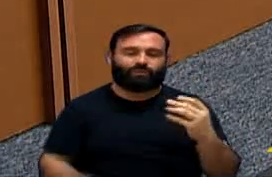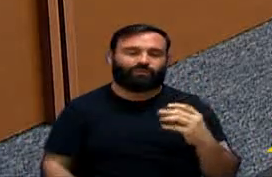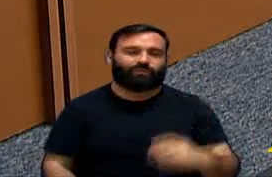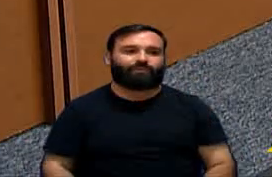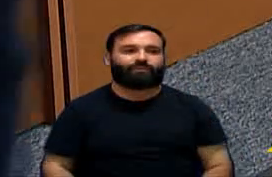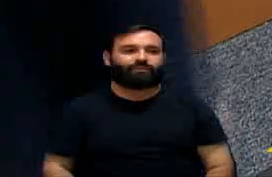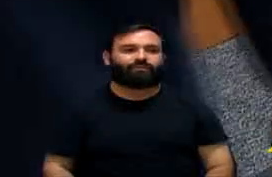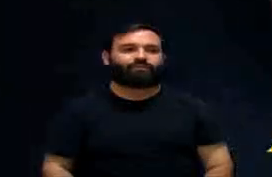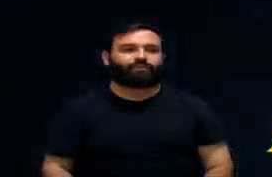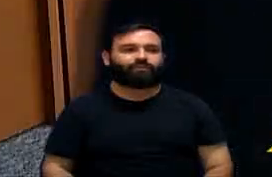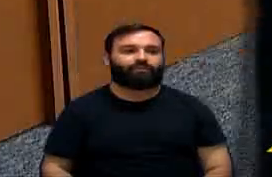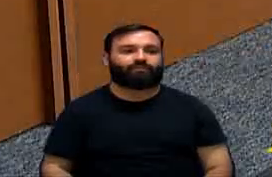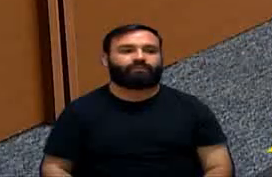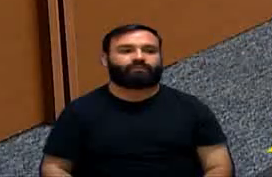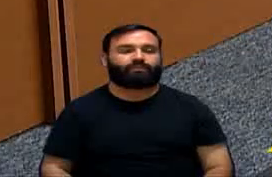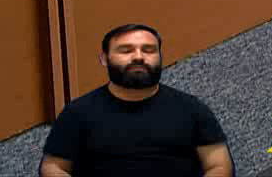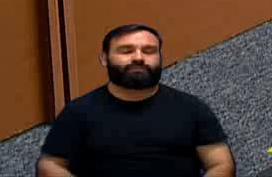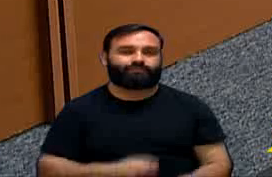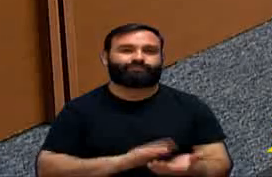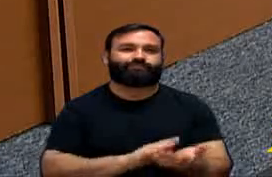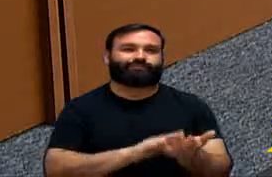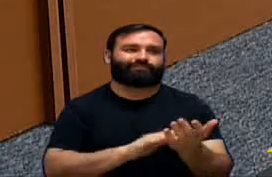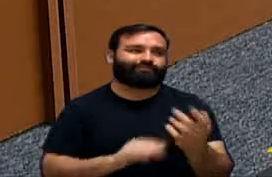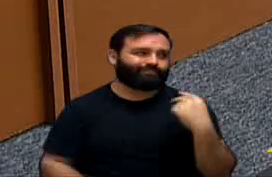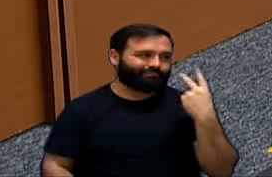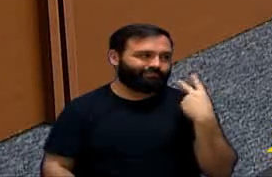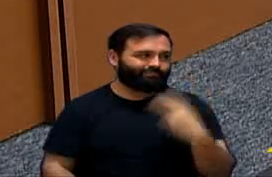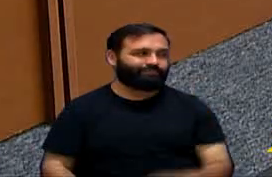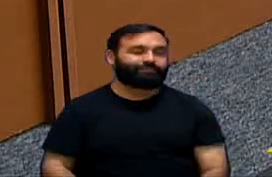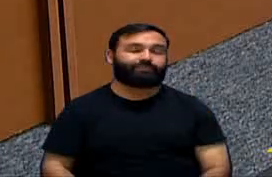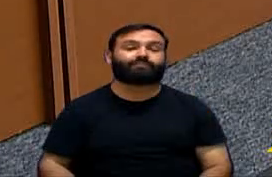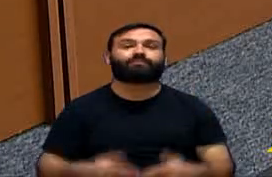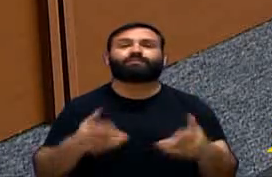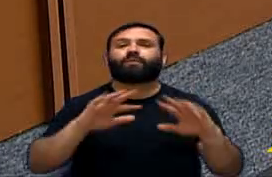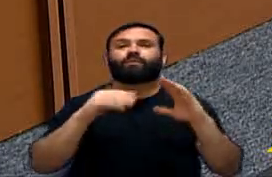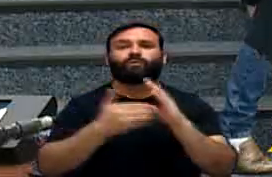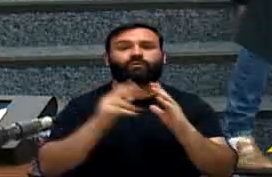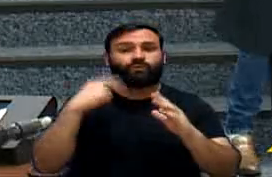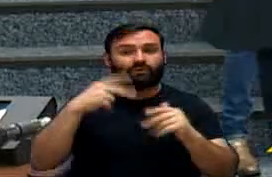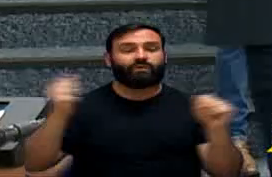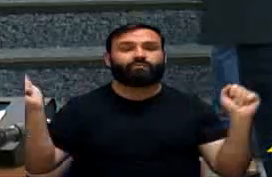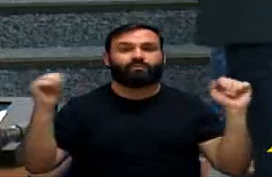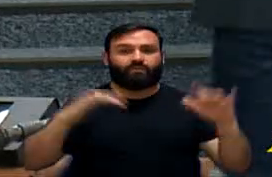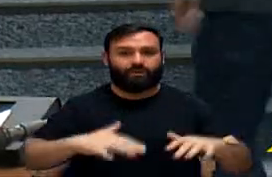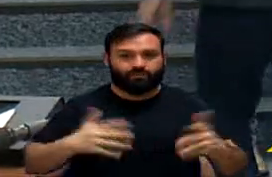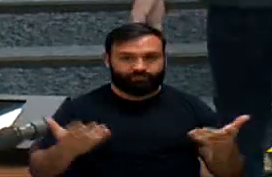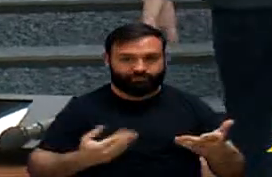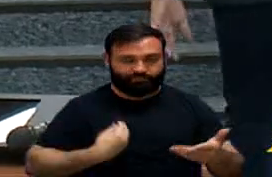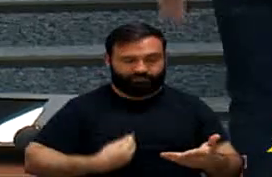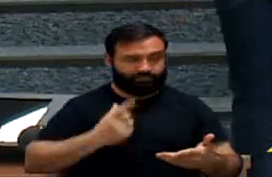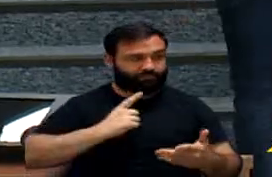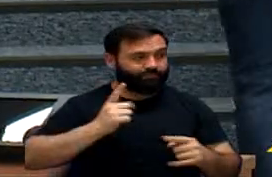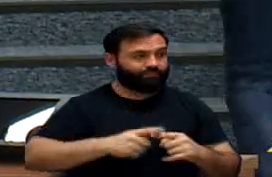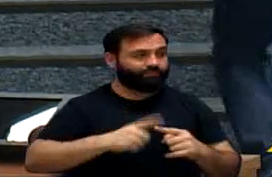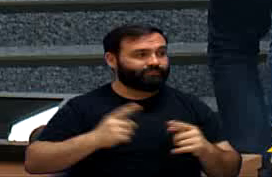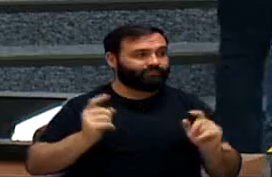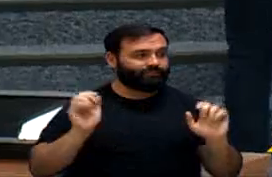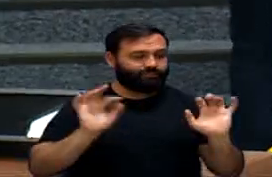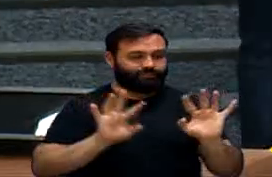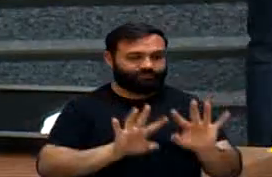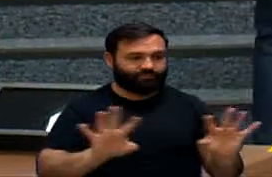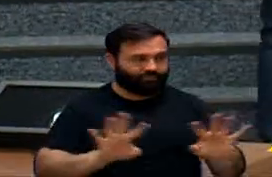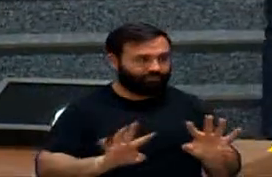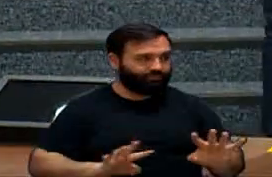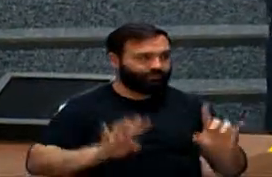conhecido como Rodrigo do Treviso parabéns Vereador convido todos os vereadores e vereadoras que aqui estão para virem até aqui à